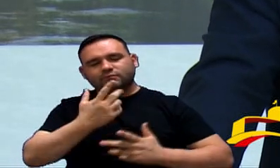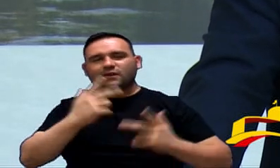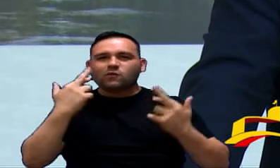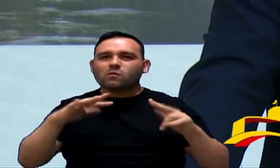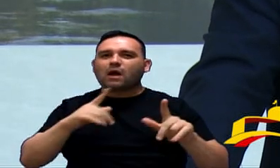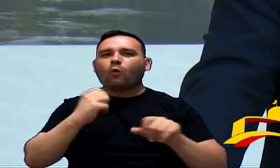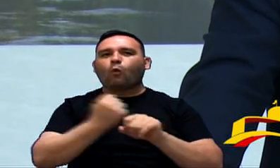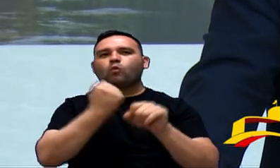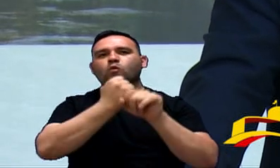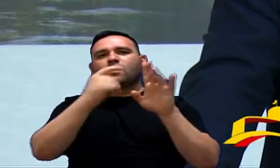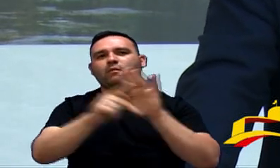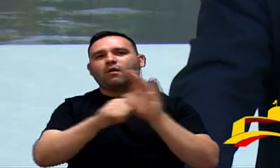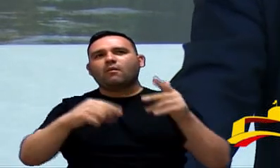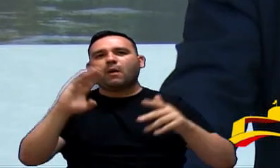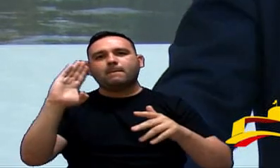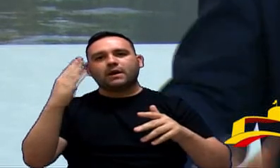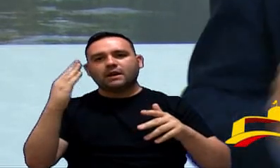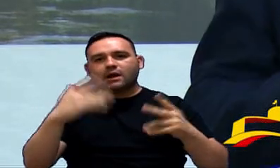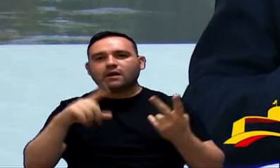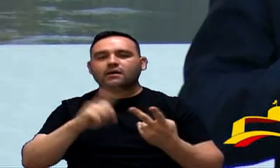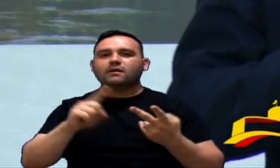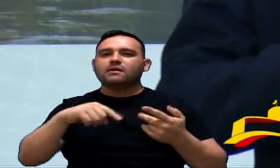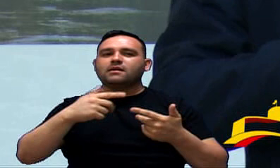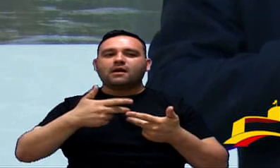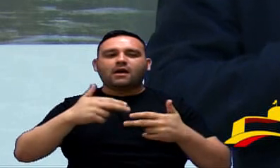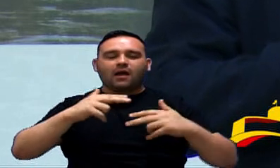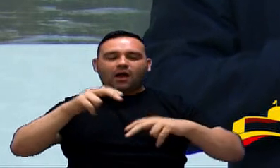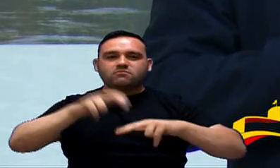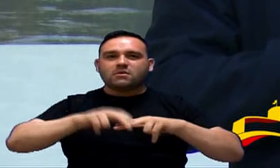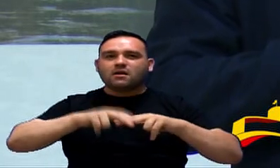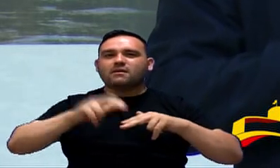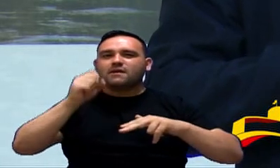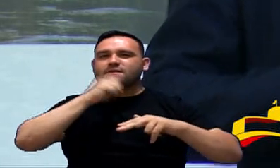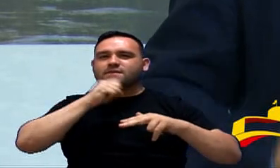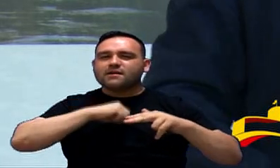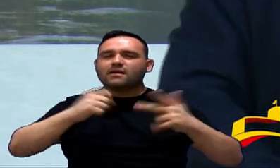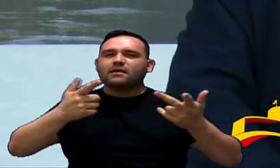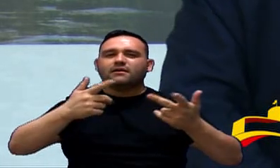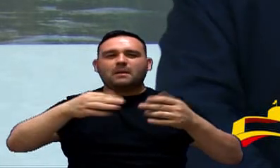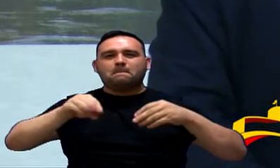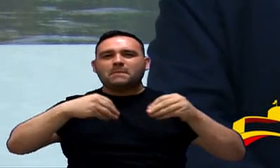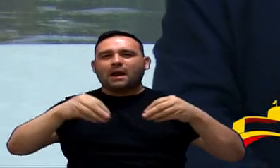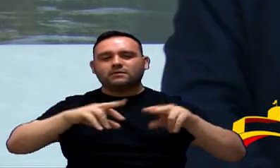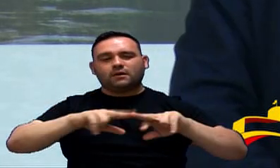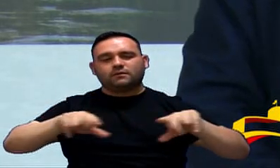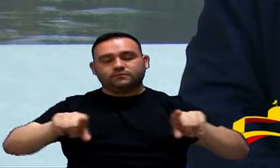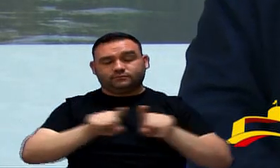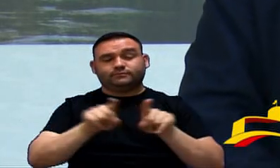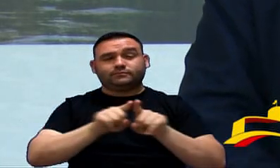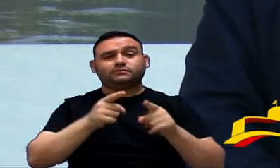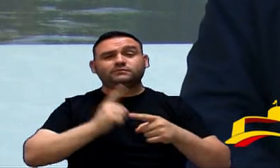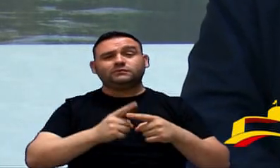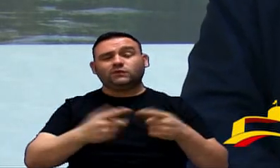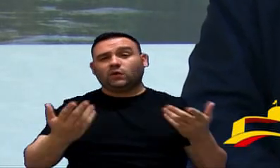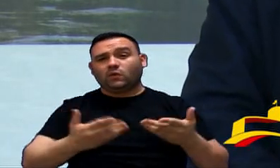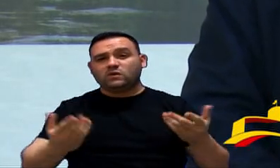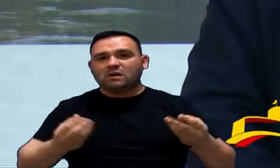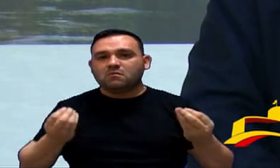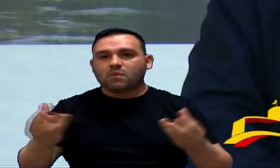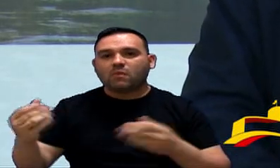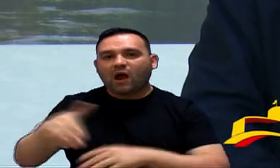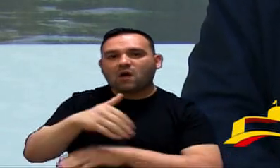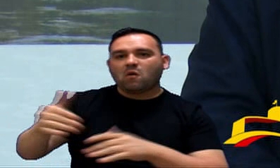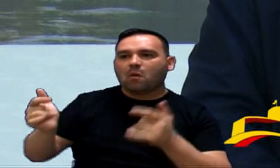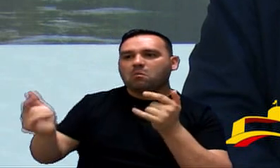de construção, de madeira, móveis antigos, plásticos, enfim, que em vez de hoje fazer a disposição